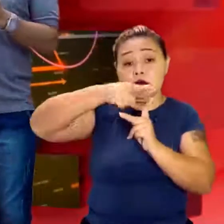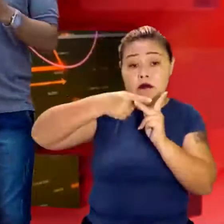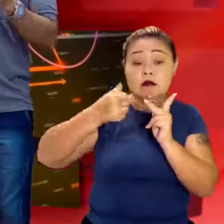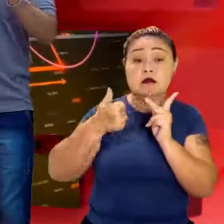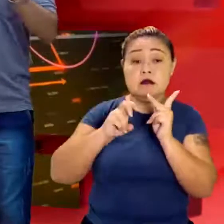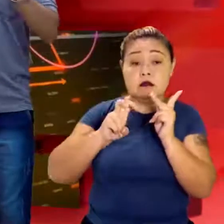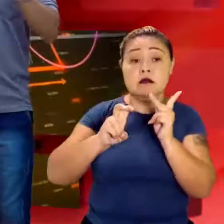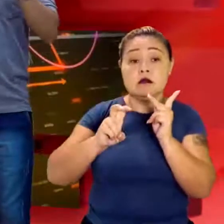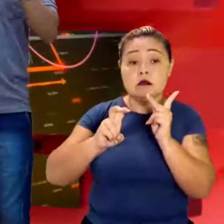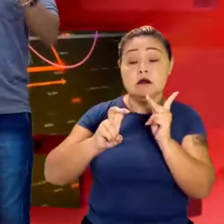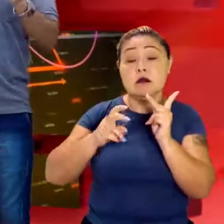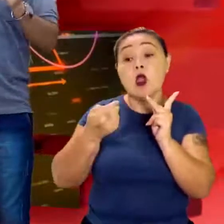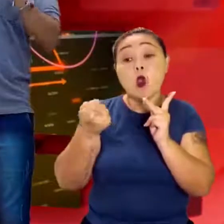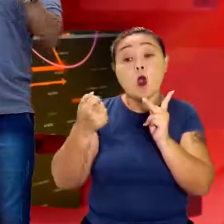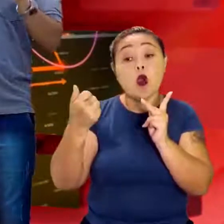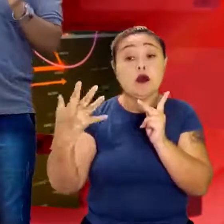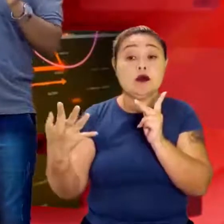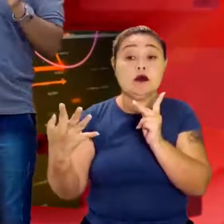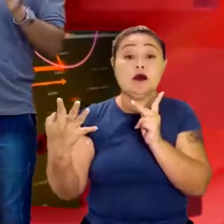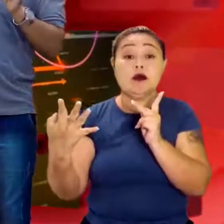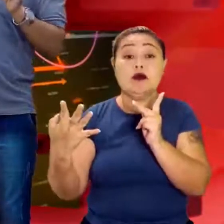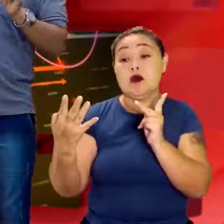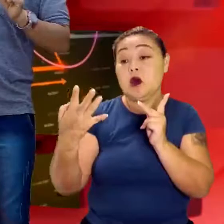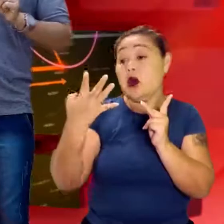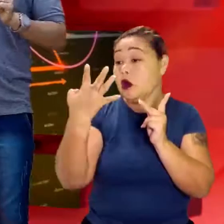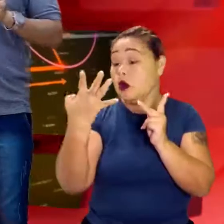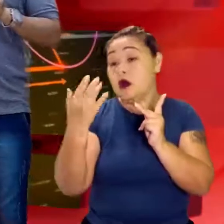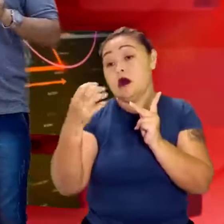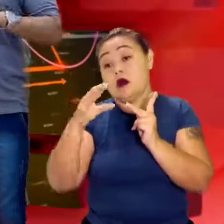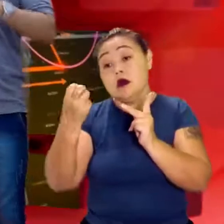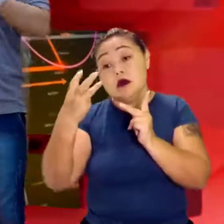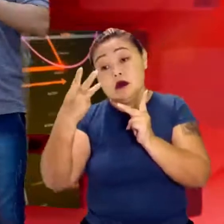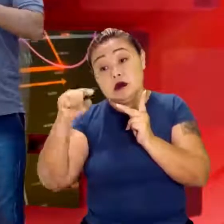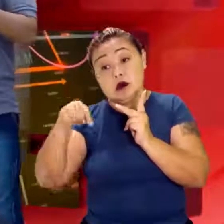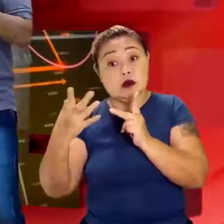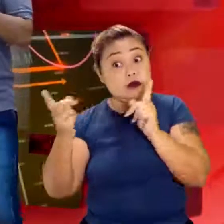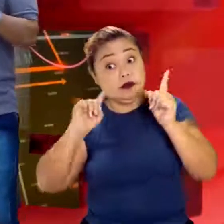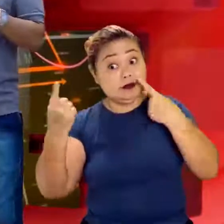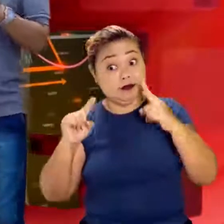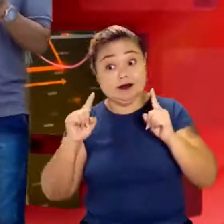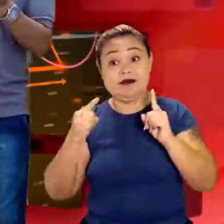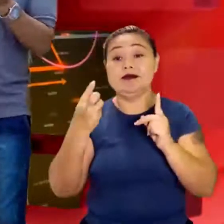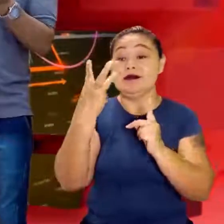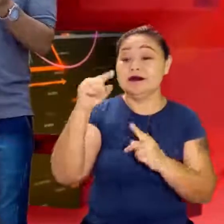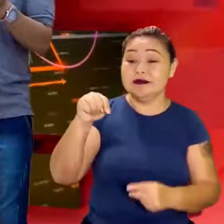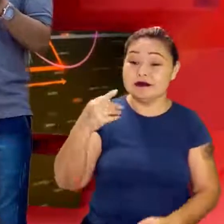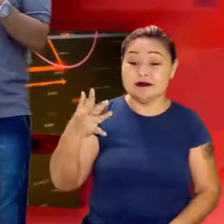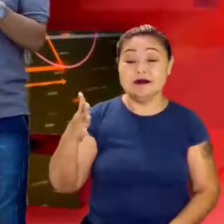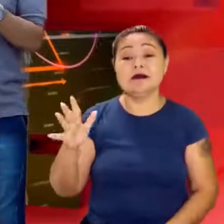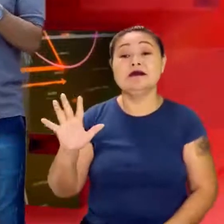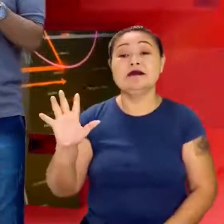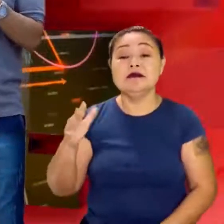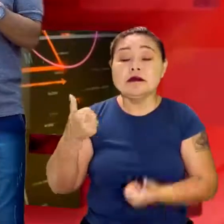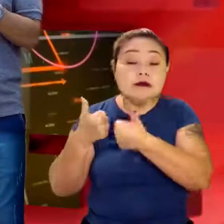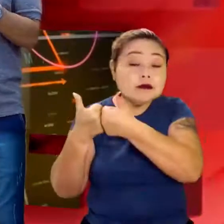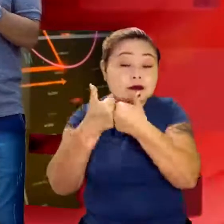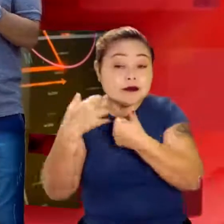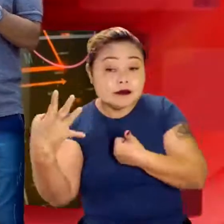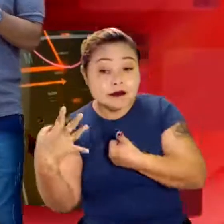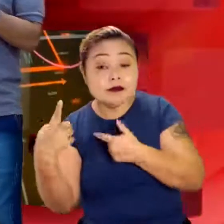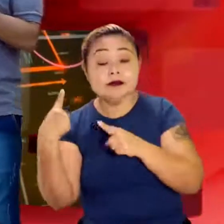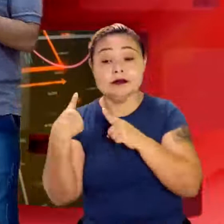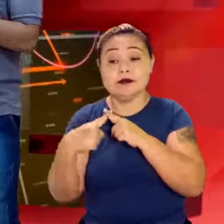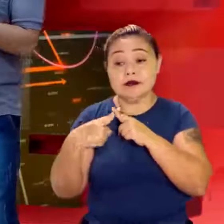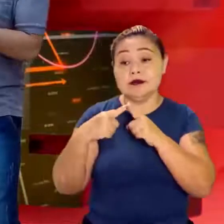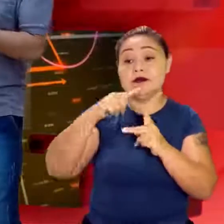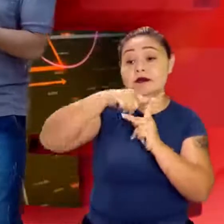né? Isso. Vai ser quase 4. 3, alguma coisa. Né? 3, alguma coisa. Pertinho do 4. Por